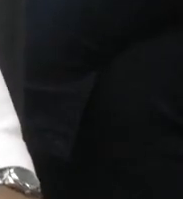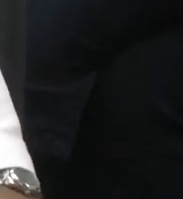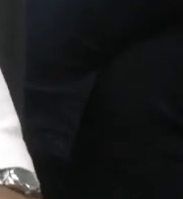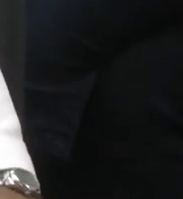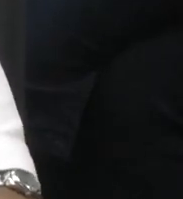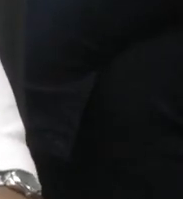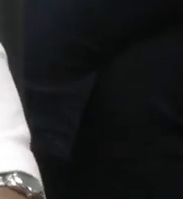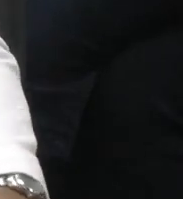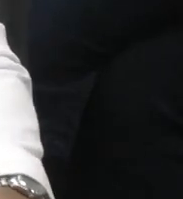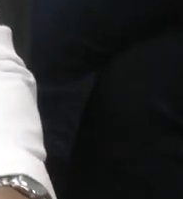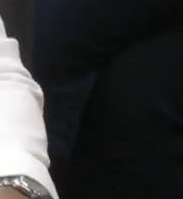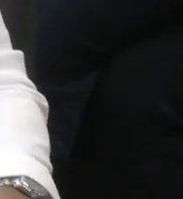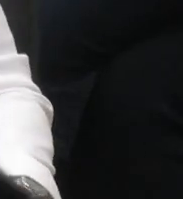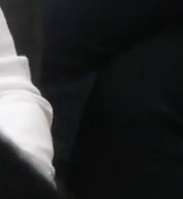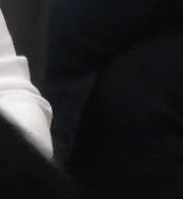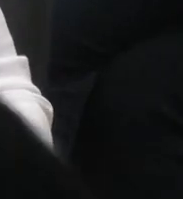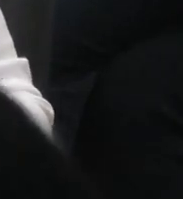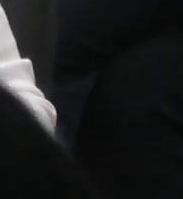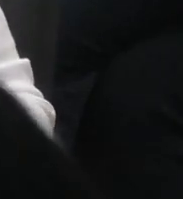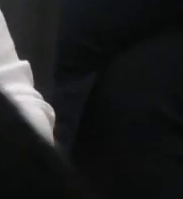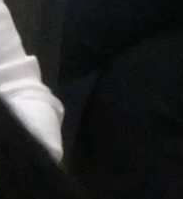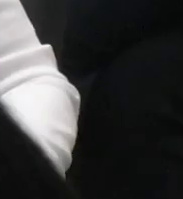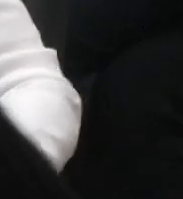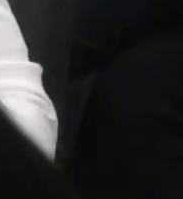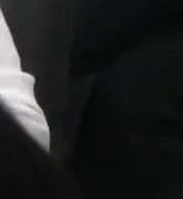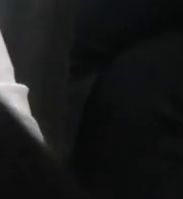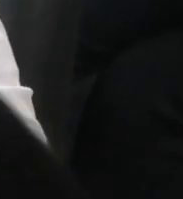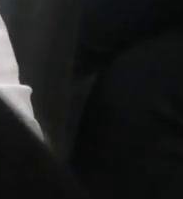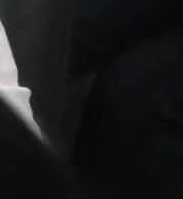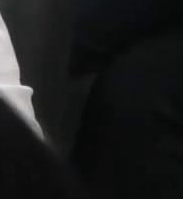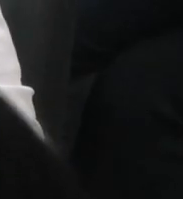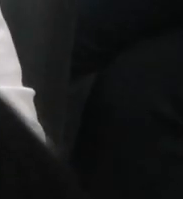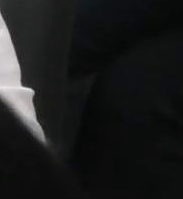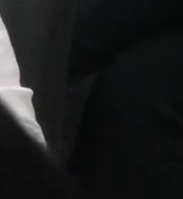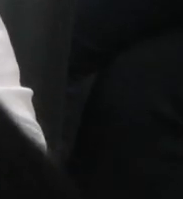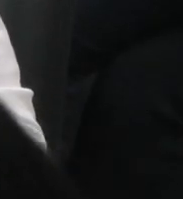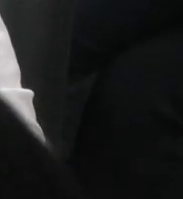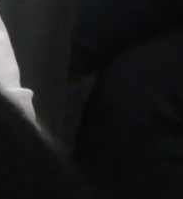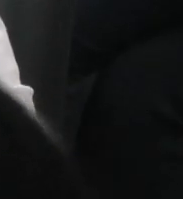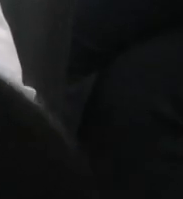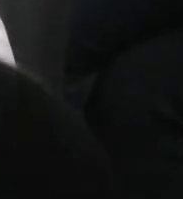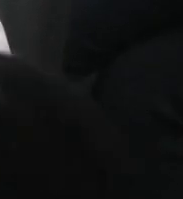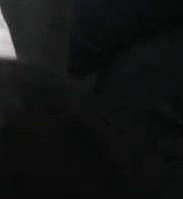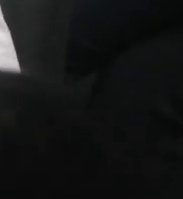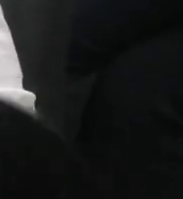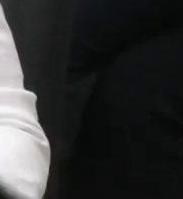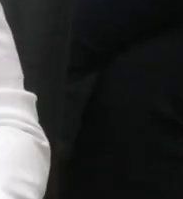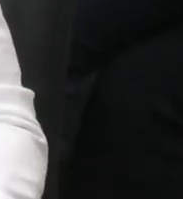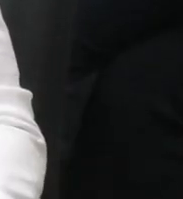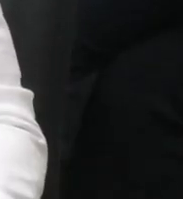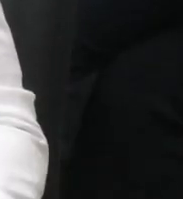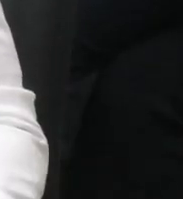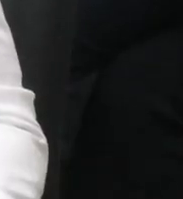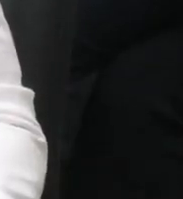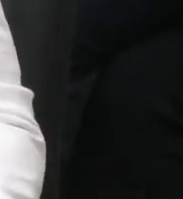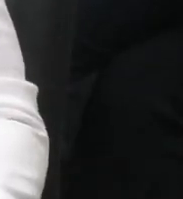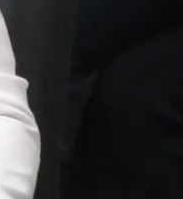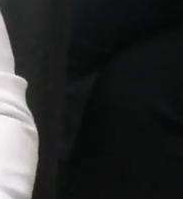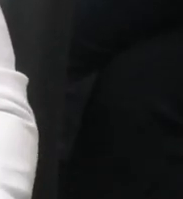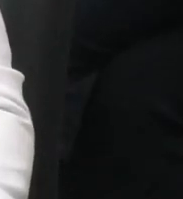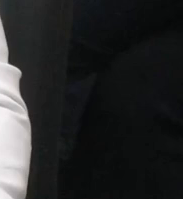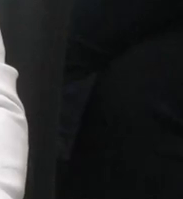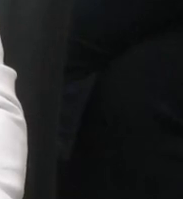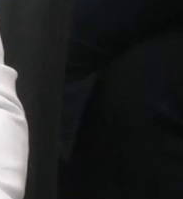ele precisa se responsabilizar pelos erros dos seus agentes os agentes públicos eles